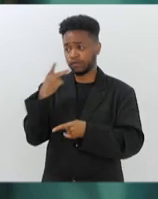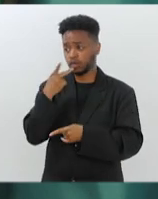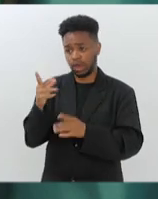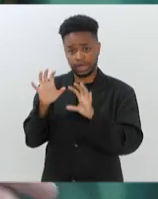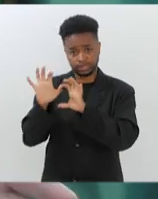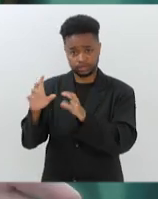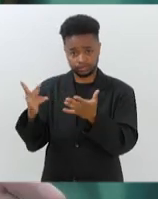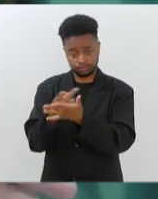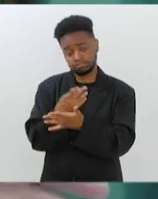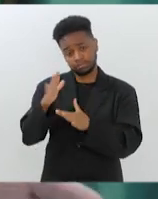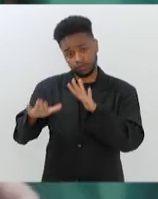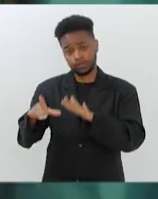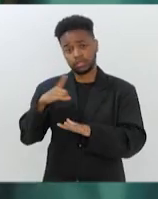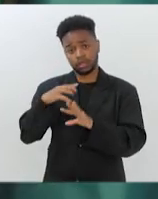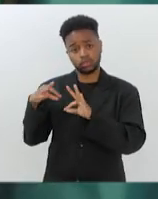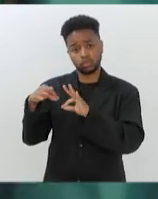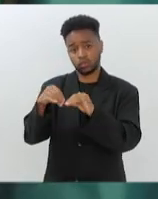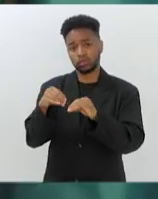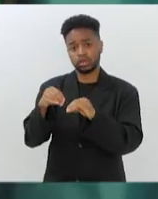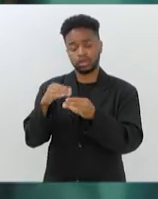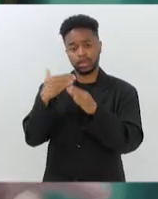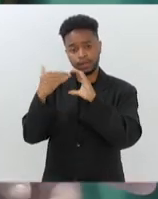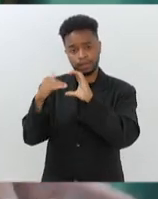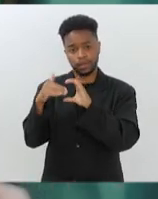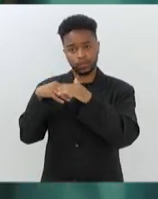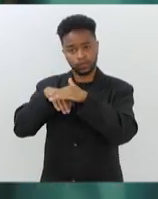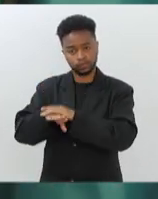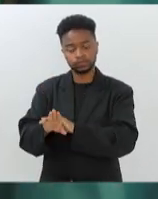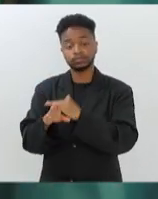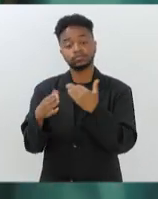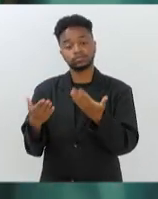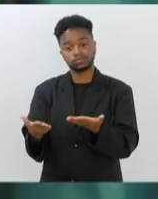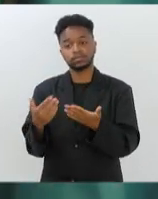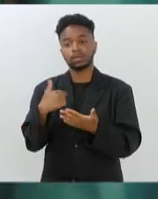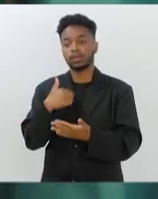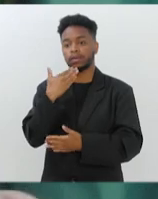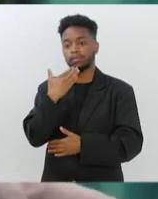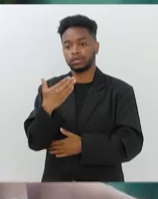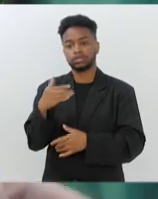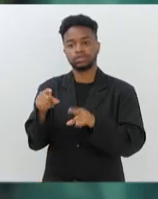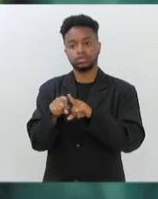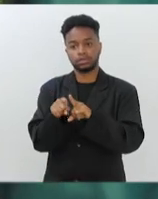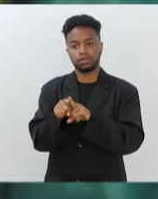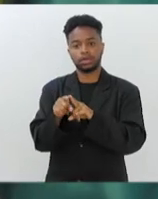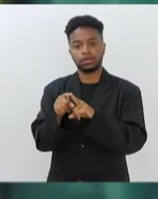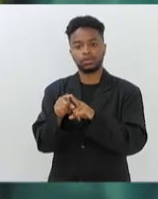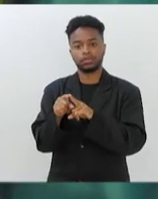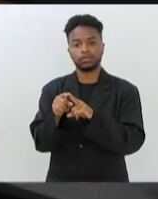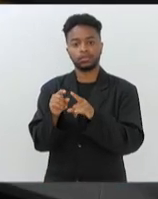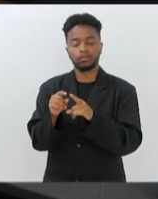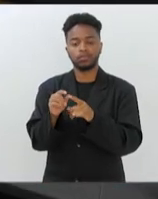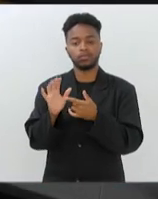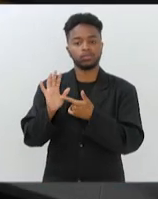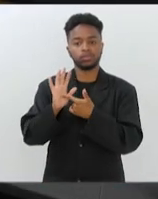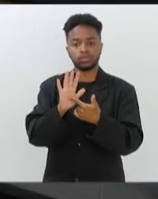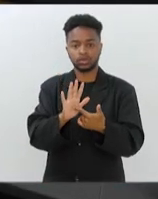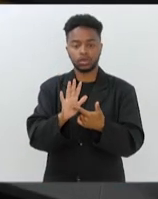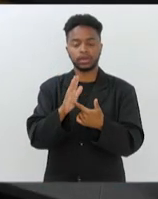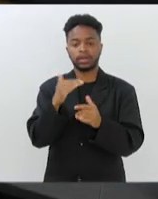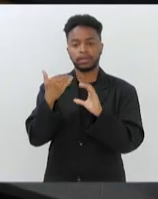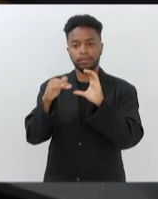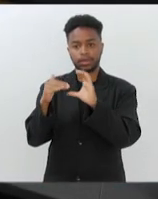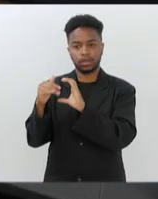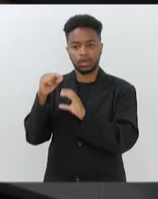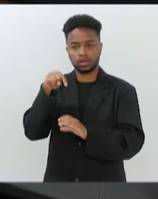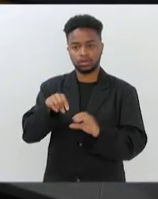e-mail deve ter todos os e-mails registrados das convocações então poderia queria deliberar também para pedir informação sobre esses e-mails que ele apresente esses e-mails